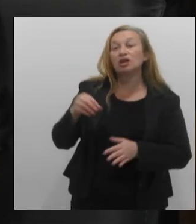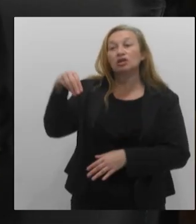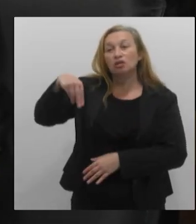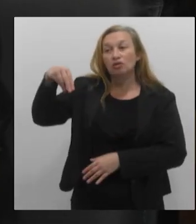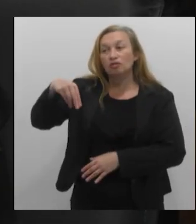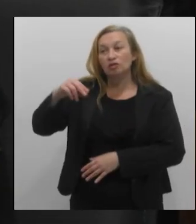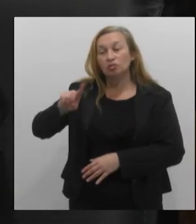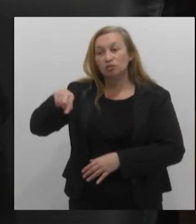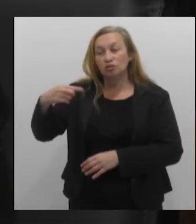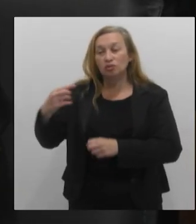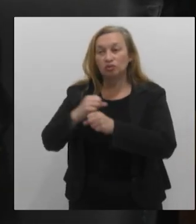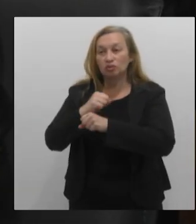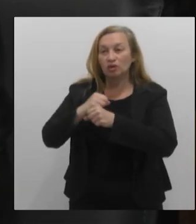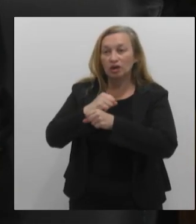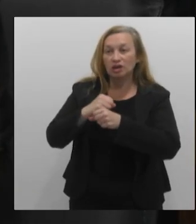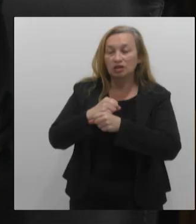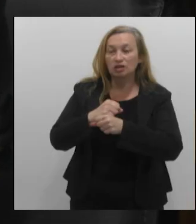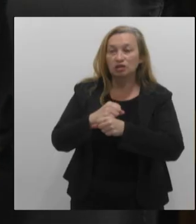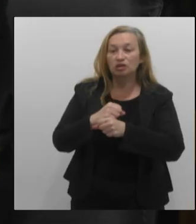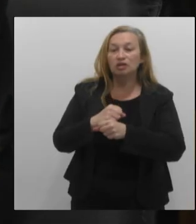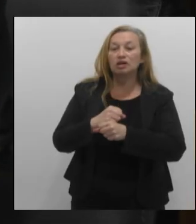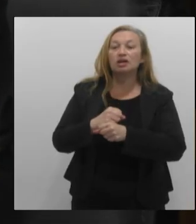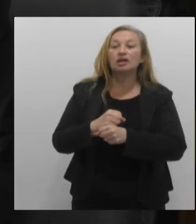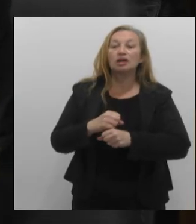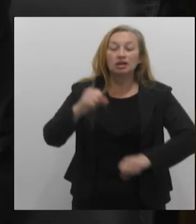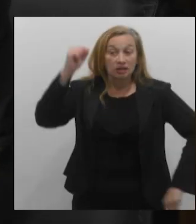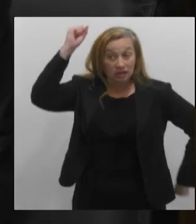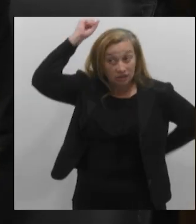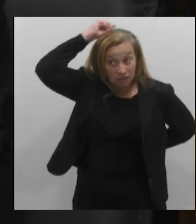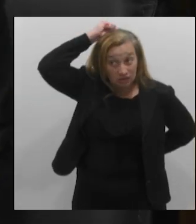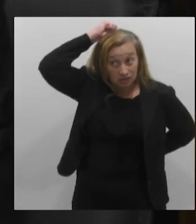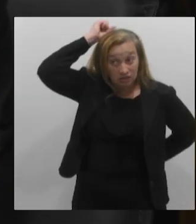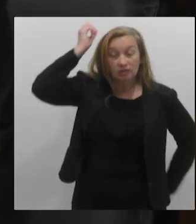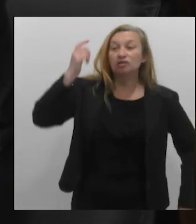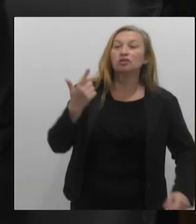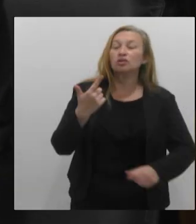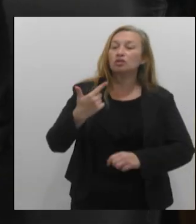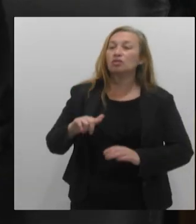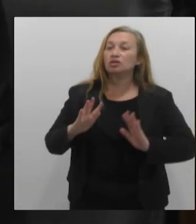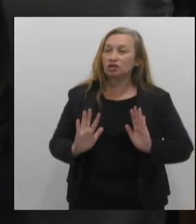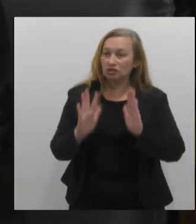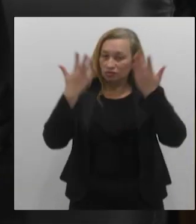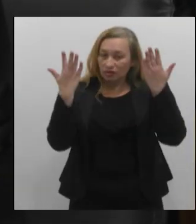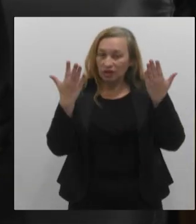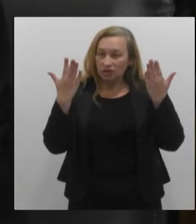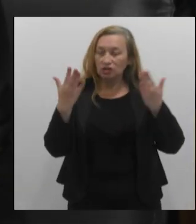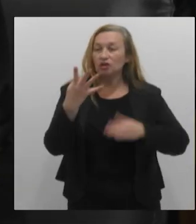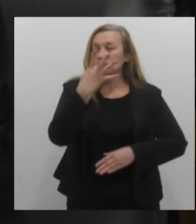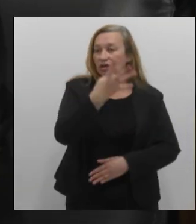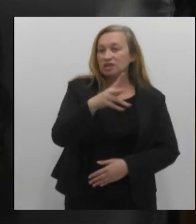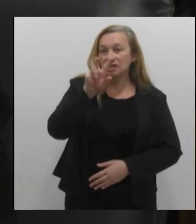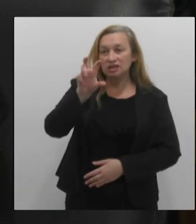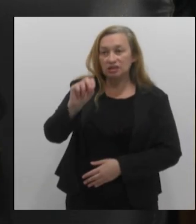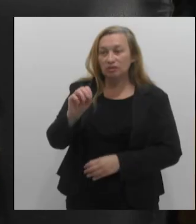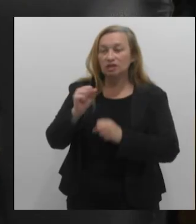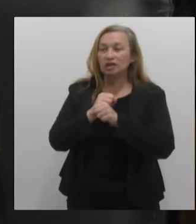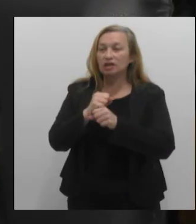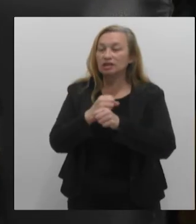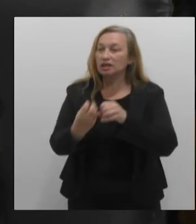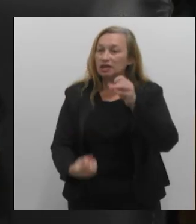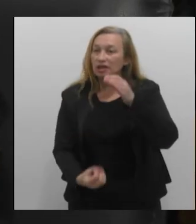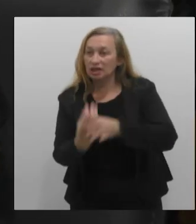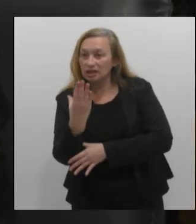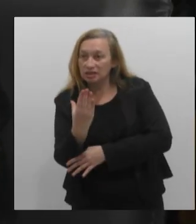um verdadeiro jubileu arquidiocesano, centrado, dentre outras festividades, nos 450 anos da criação